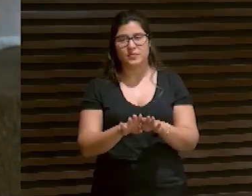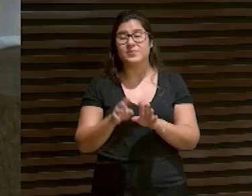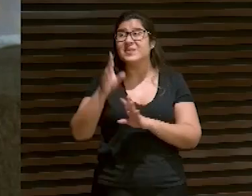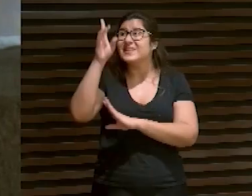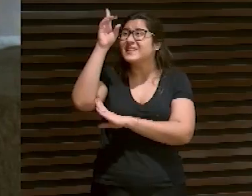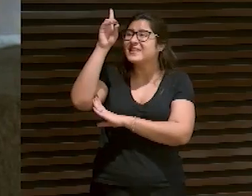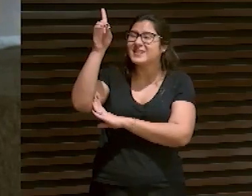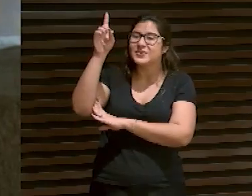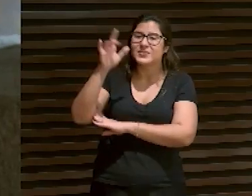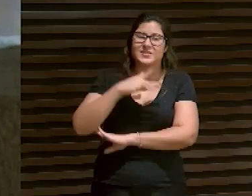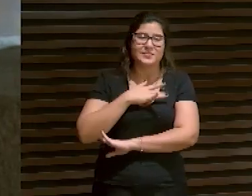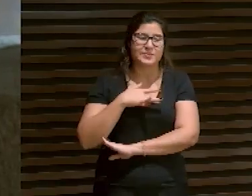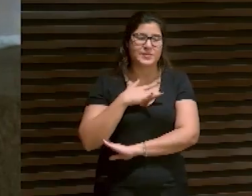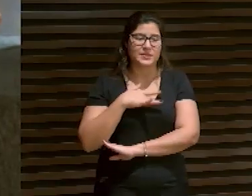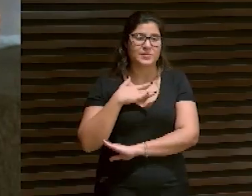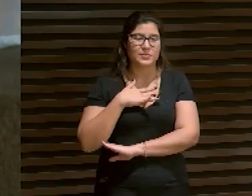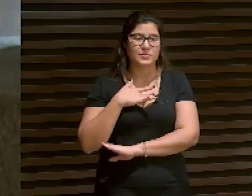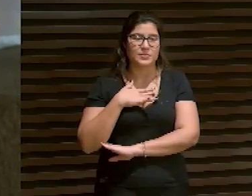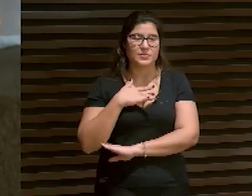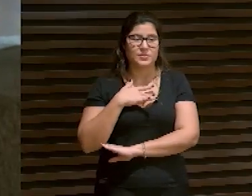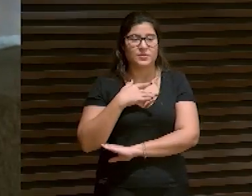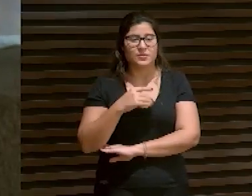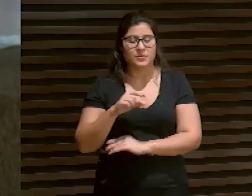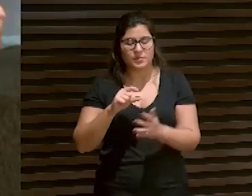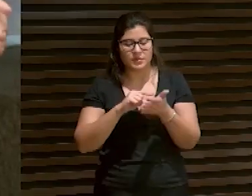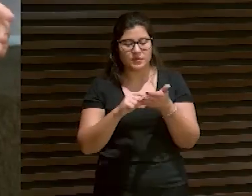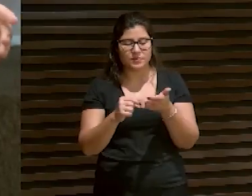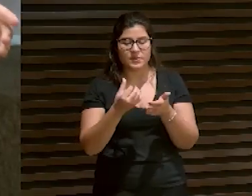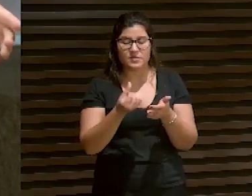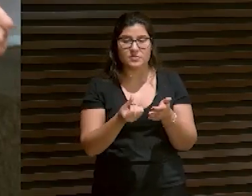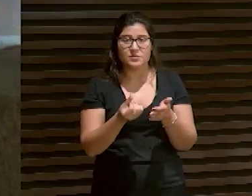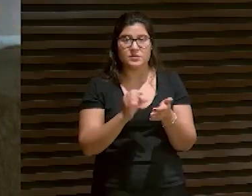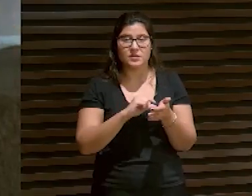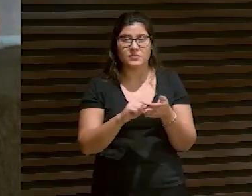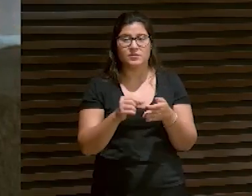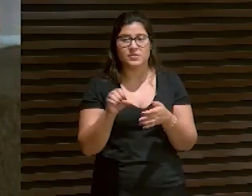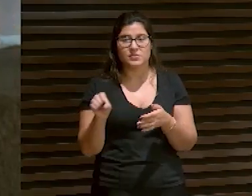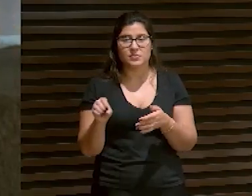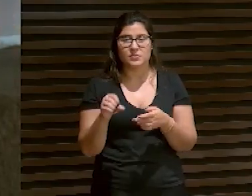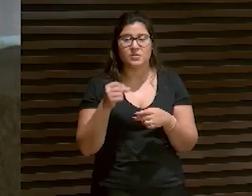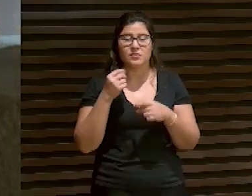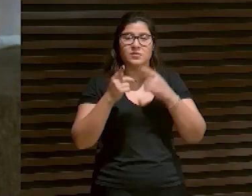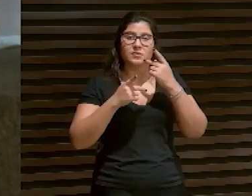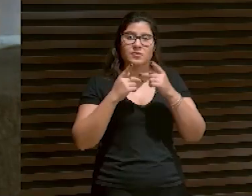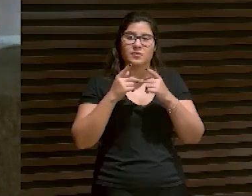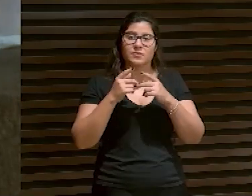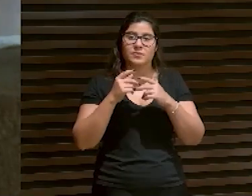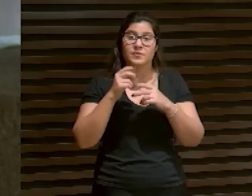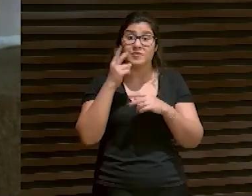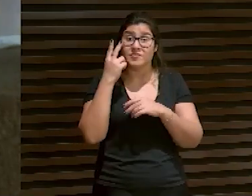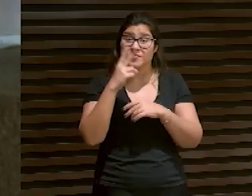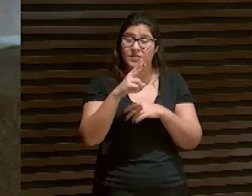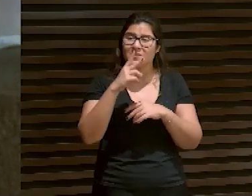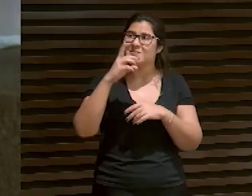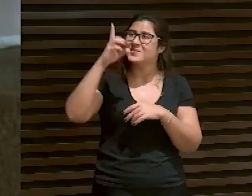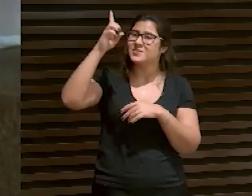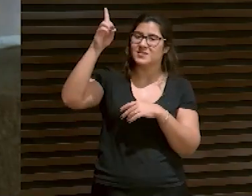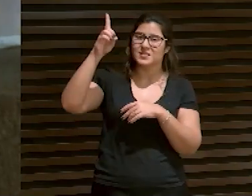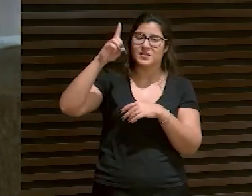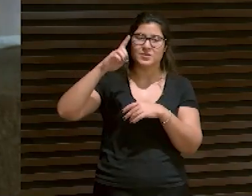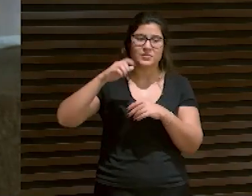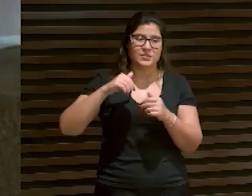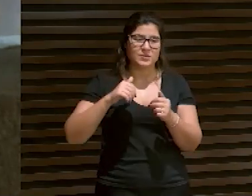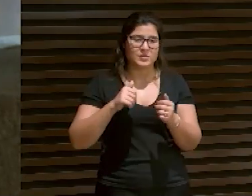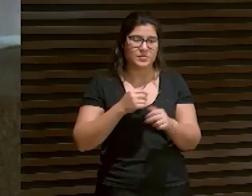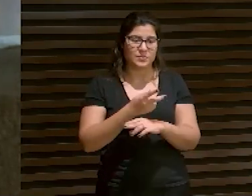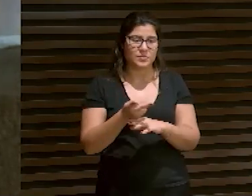misericordioso. E no verso 6 e verso 9, vemos agora Deus indo atrás do profeta. Deus faz nascer uma planta